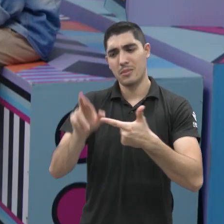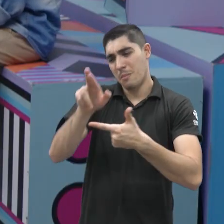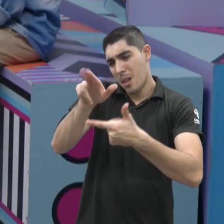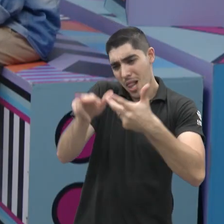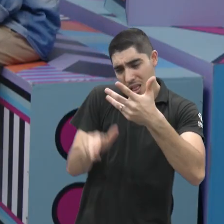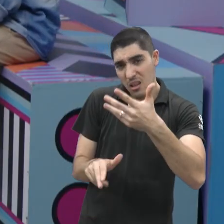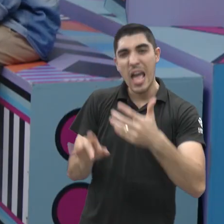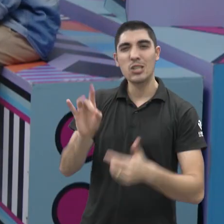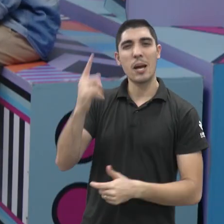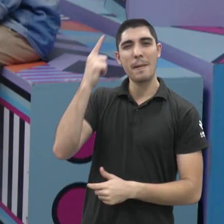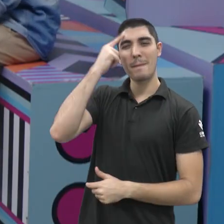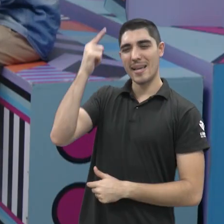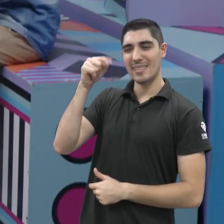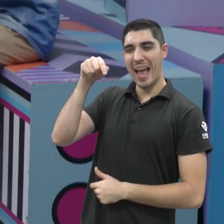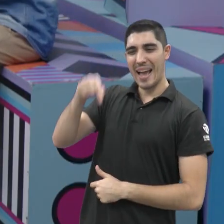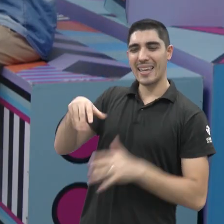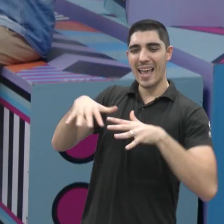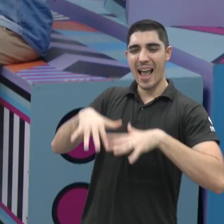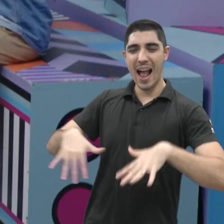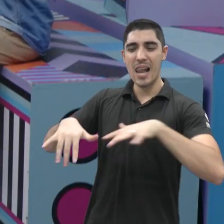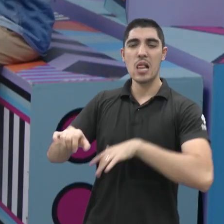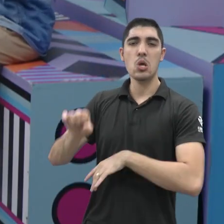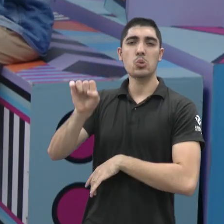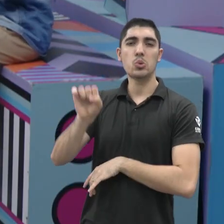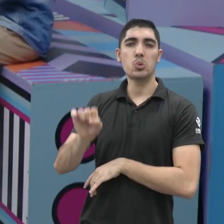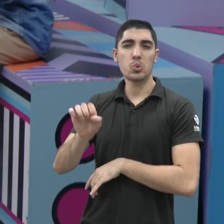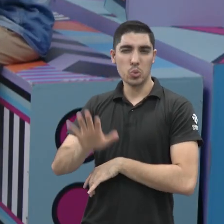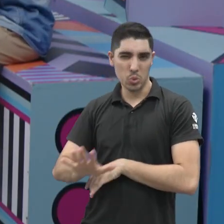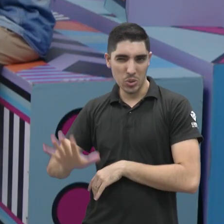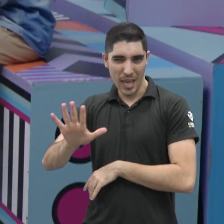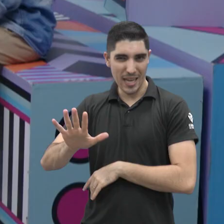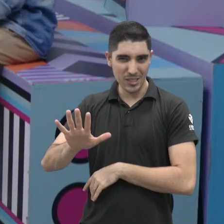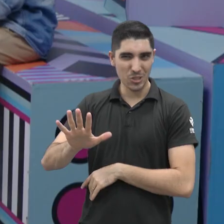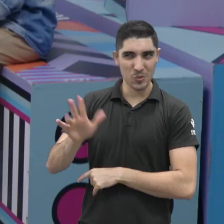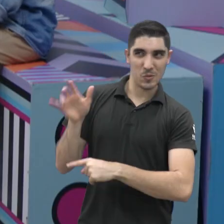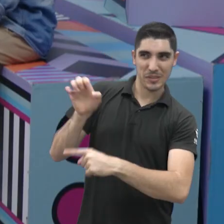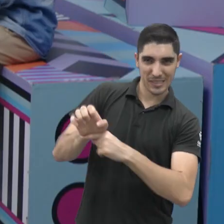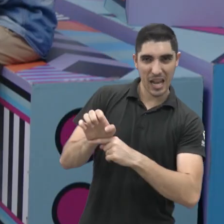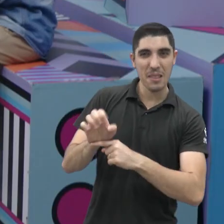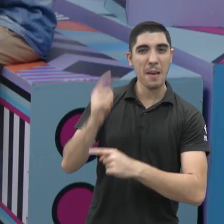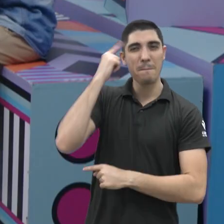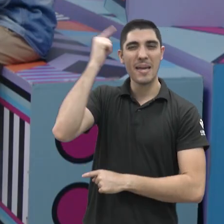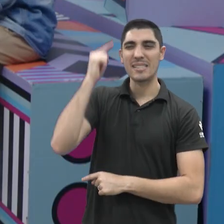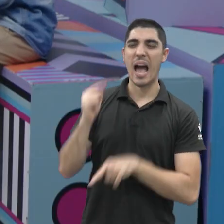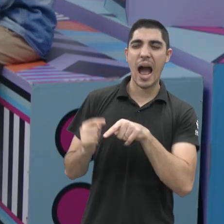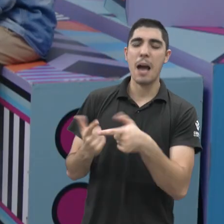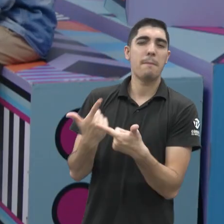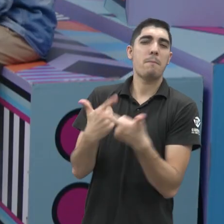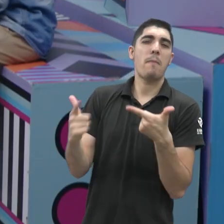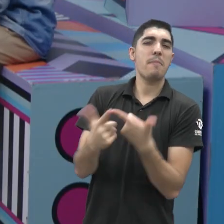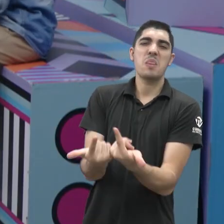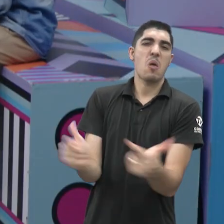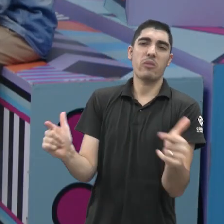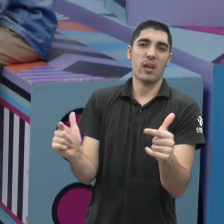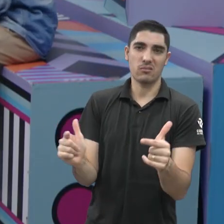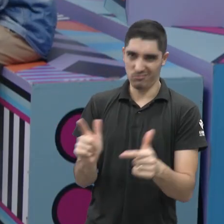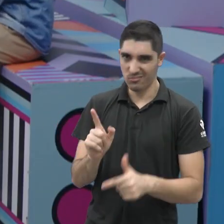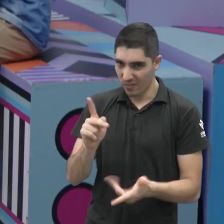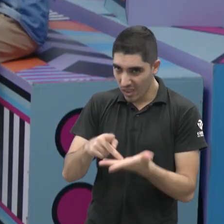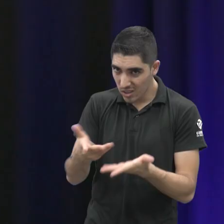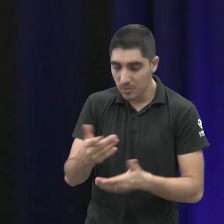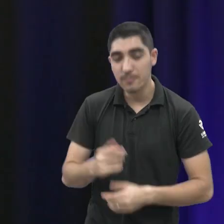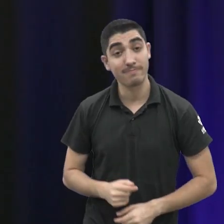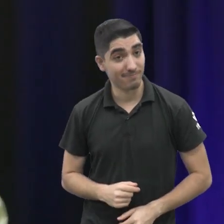porque a gente está na região sudeste e talvez os Isso. dados de maneira geral aqui sejam positivos, que não existam problemas ainda, né?